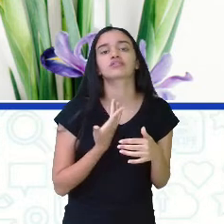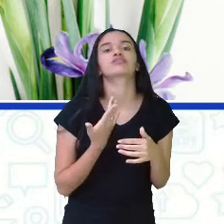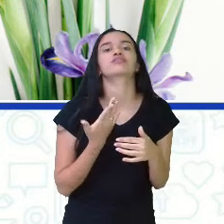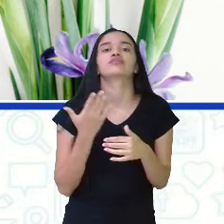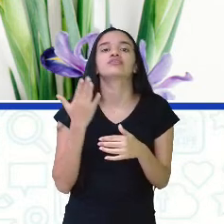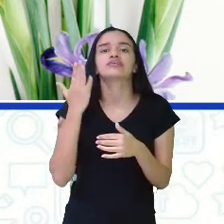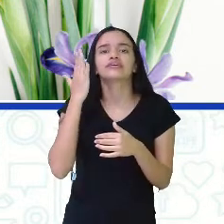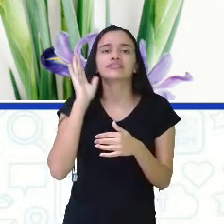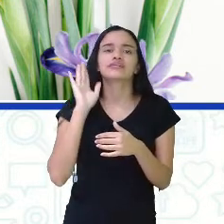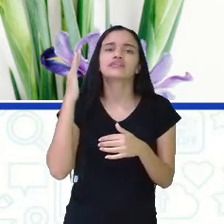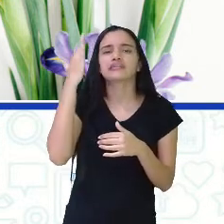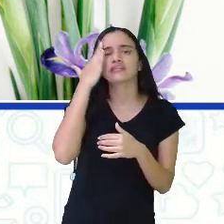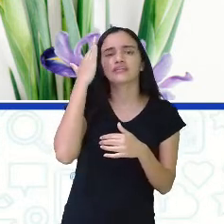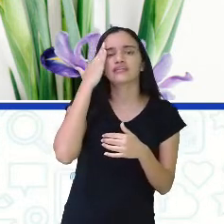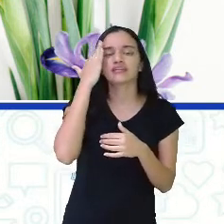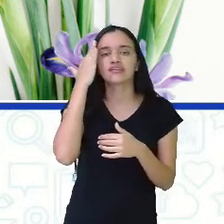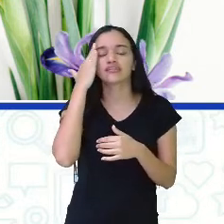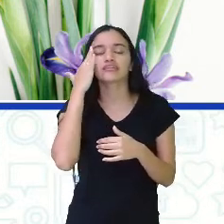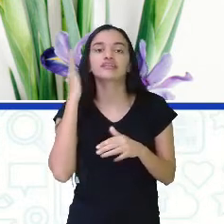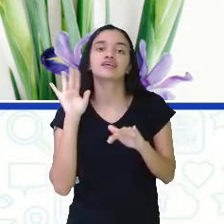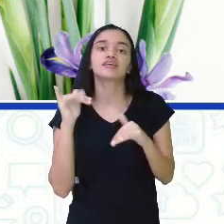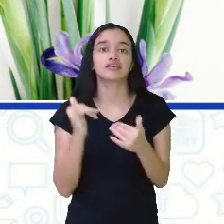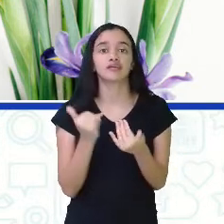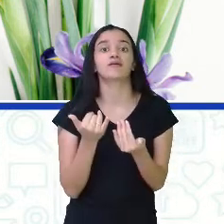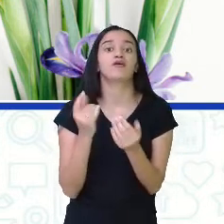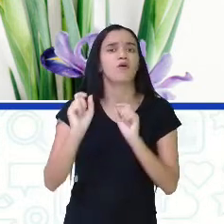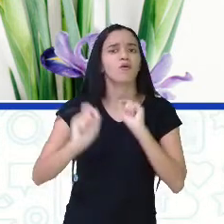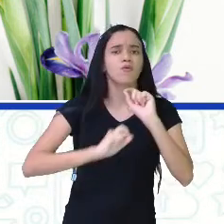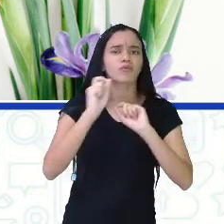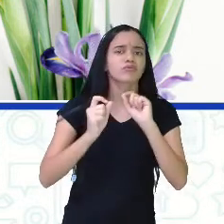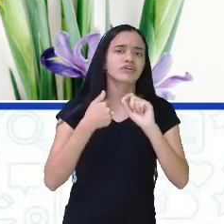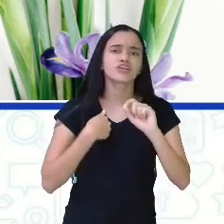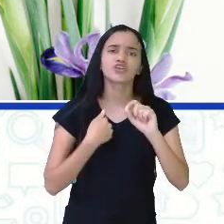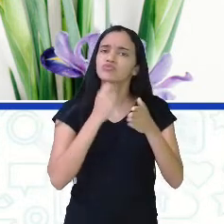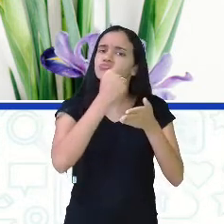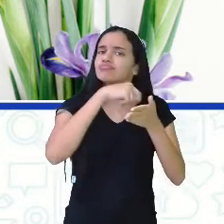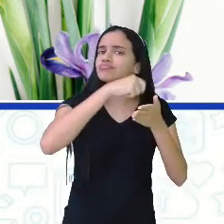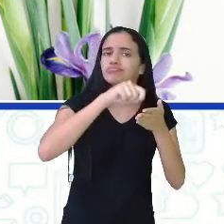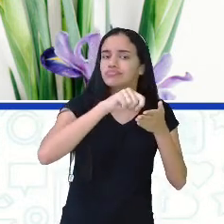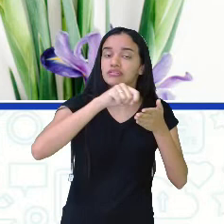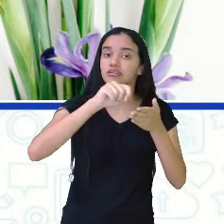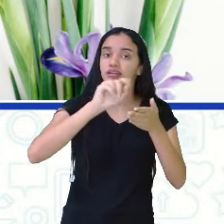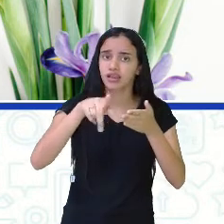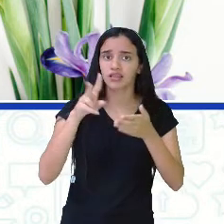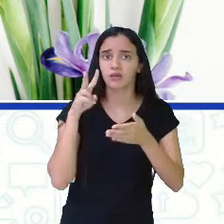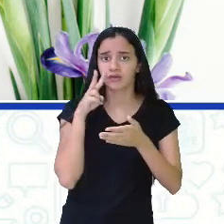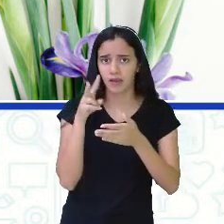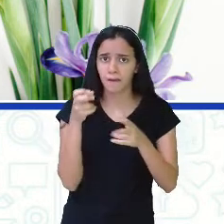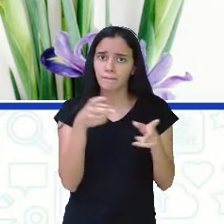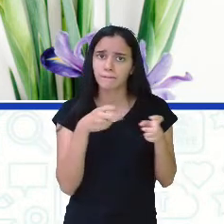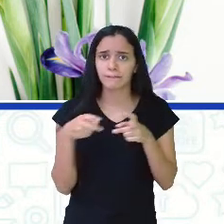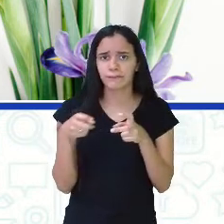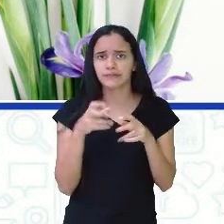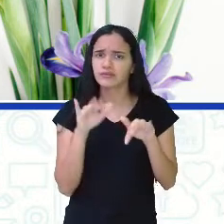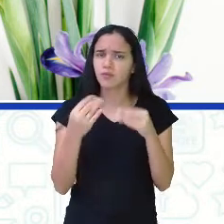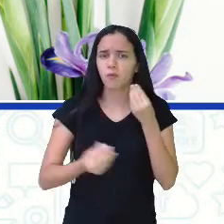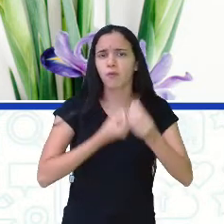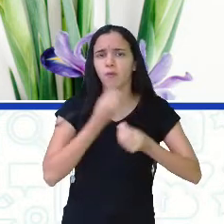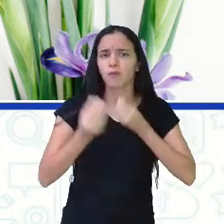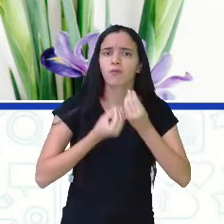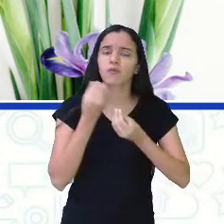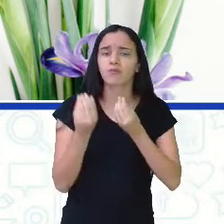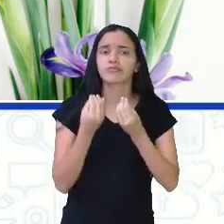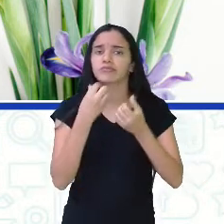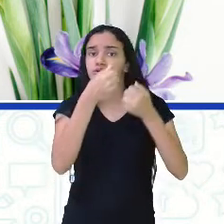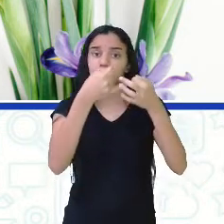ou seja, dá pra gente entender implicitamente o que eu não escrevi. Então vejam, depois de... O que é que a gente pode